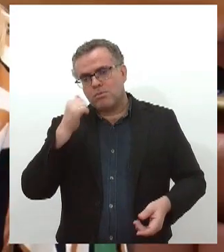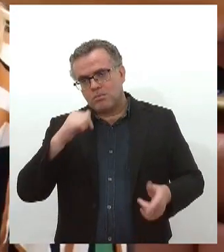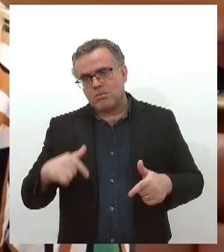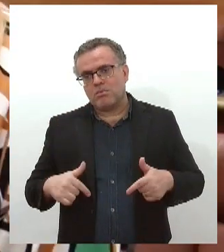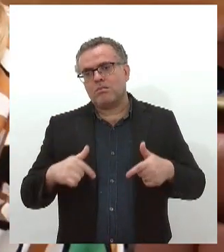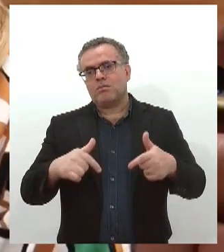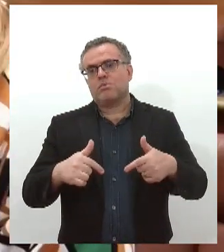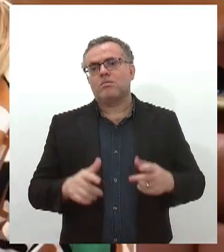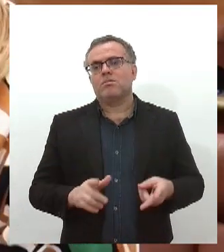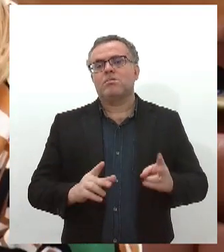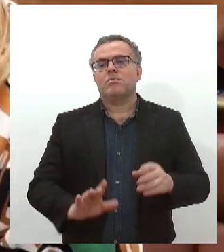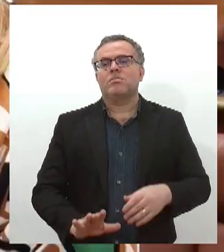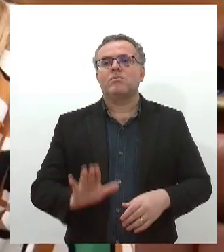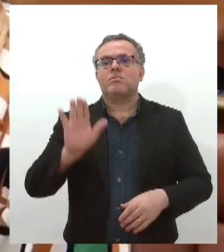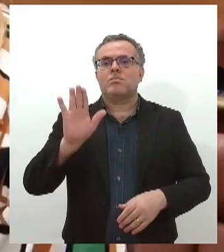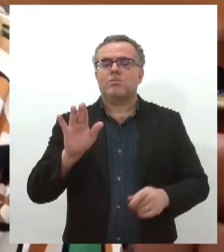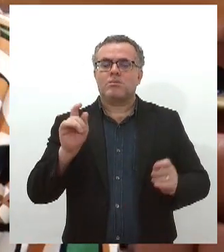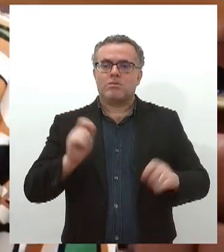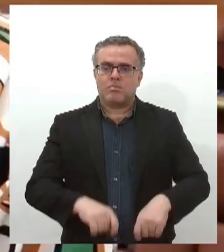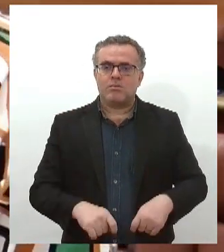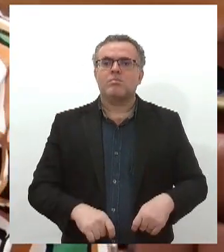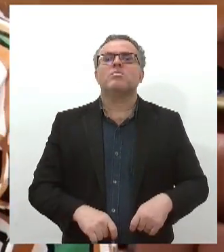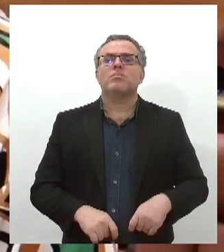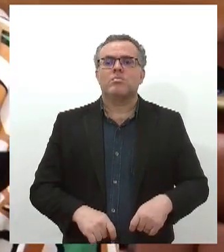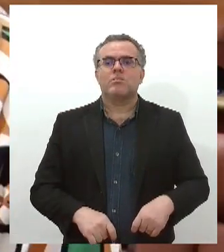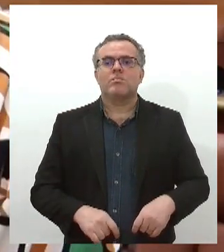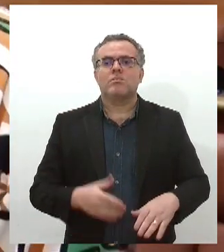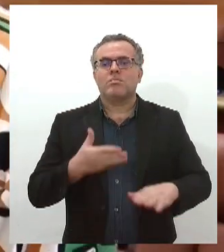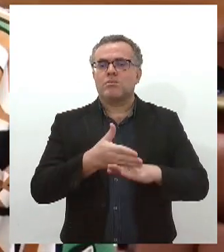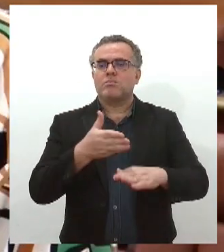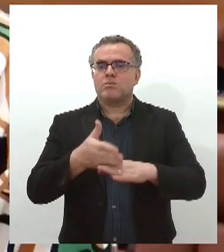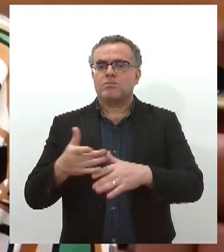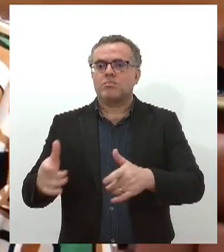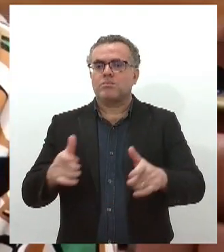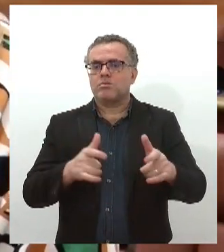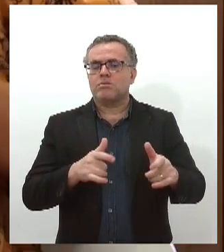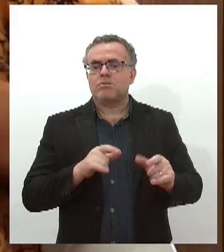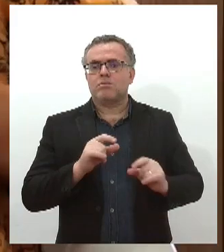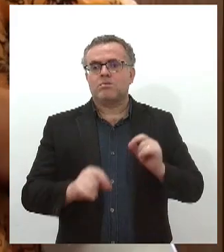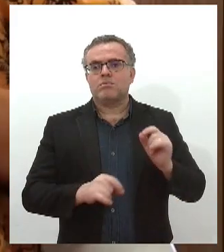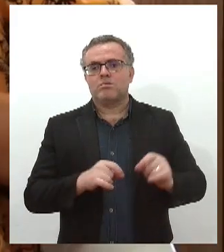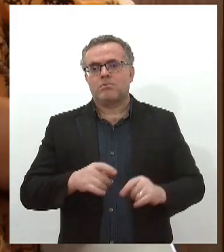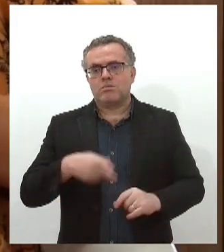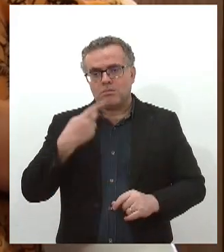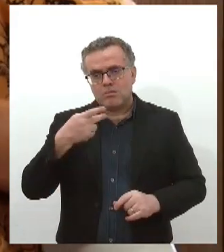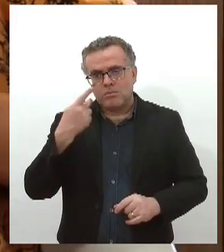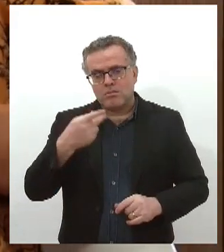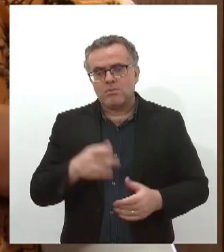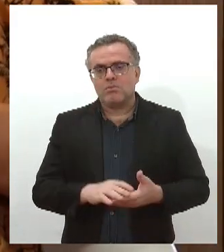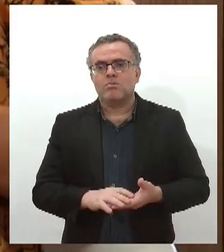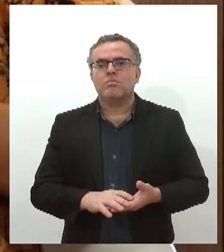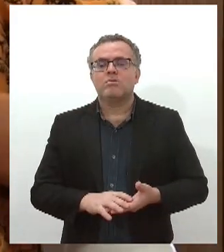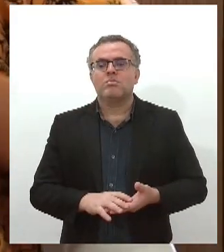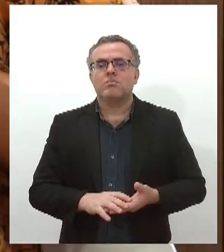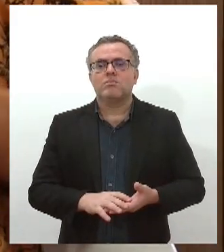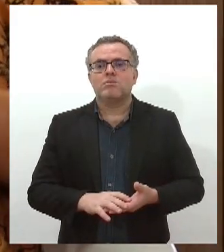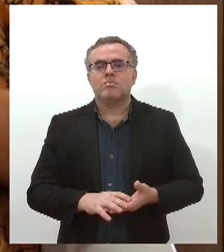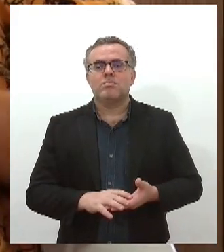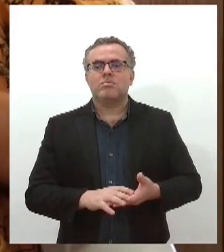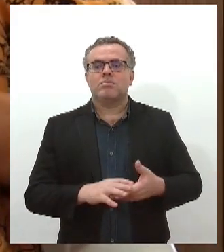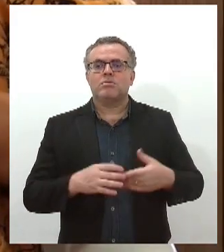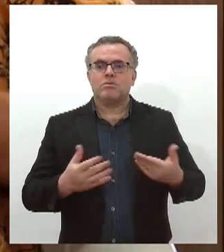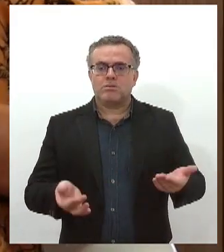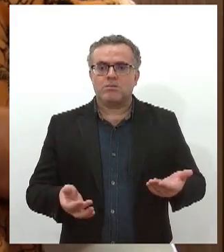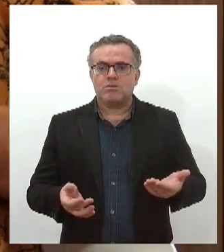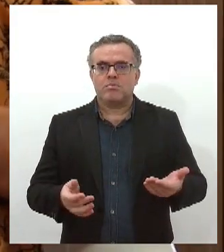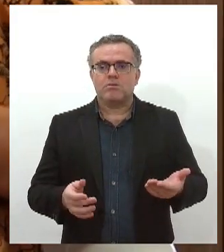e ocupar cada vez mais o espaço, né, na política institucional. A gente tem que ter, sim, muitas